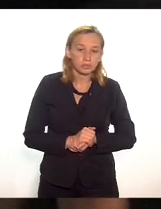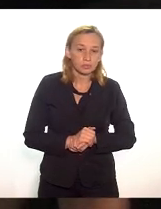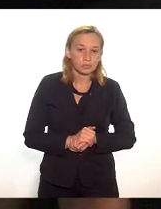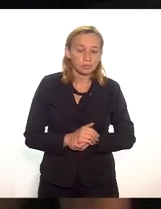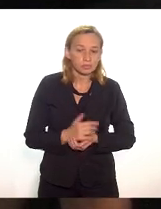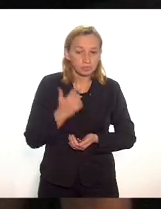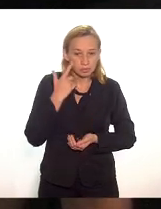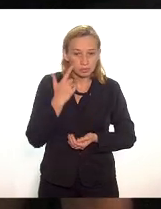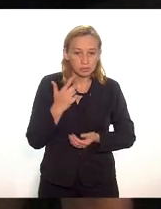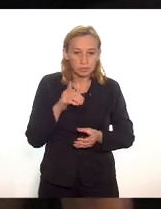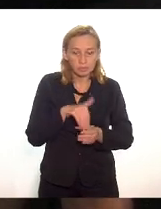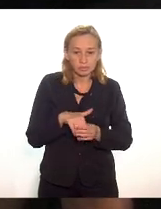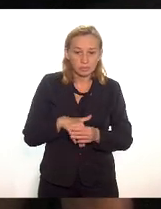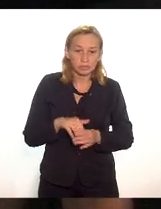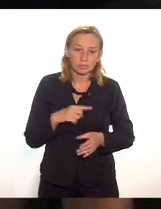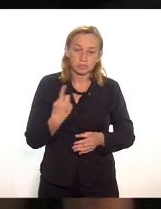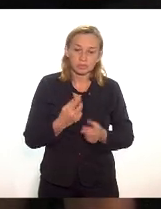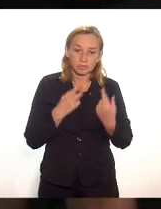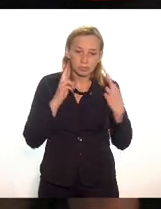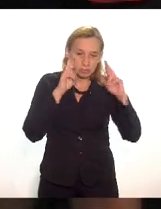do deputado Márcio Pacheco.